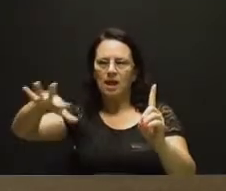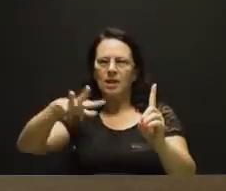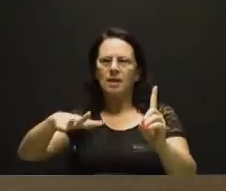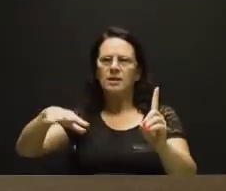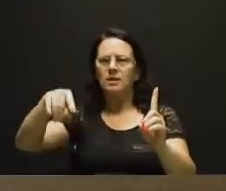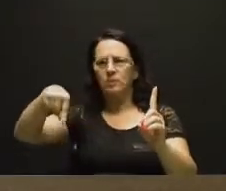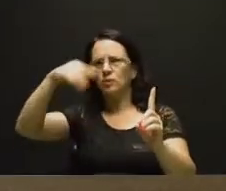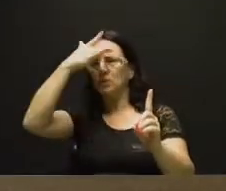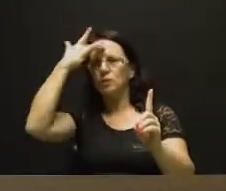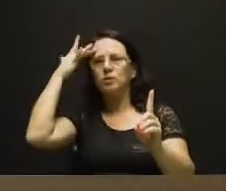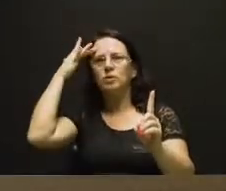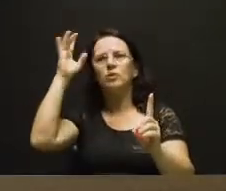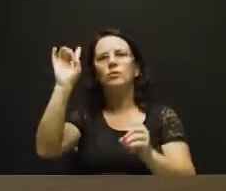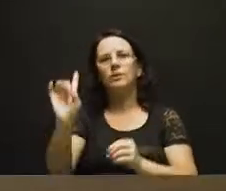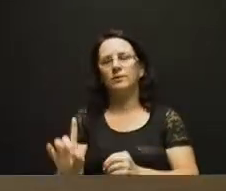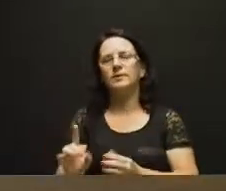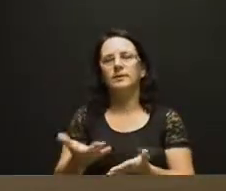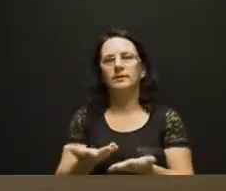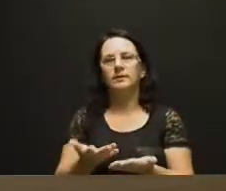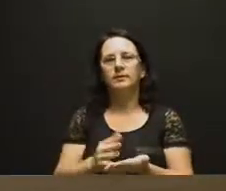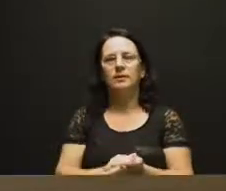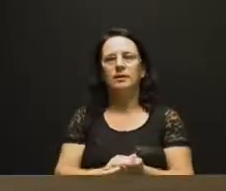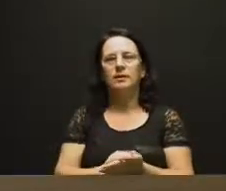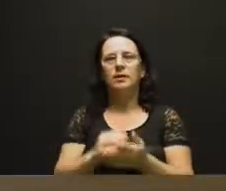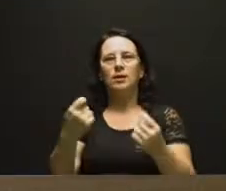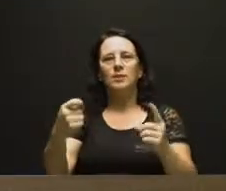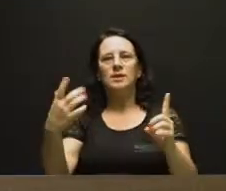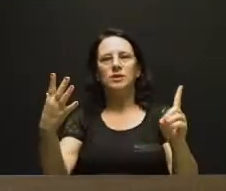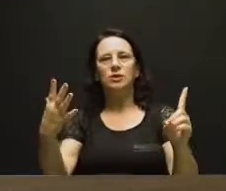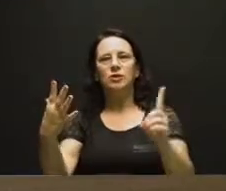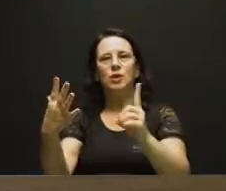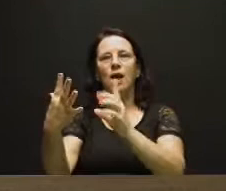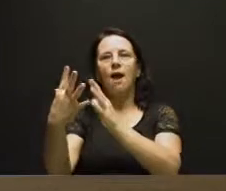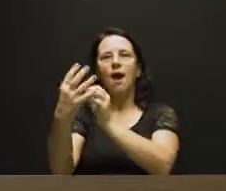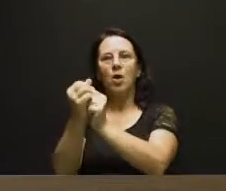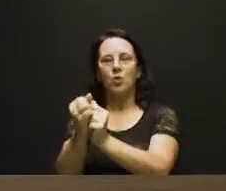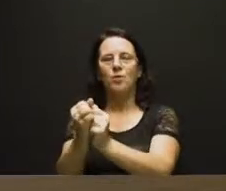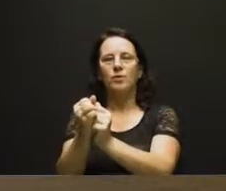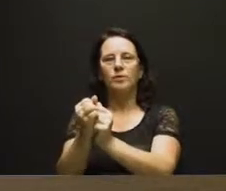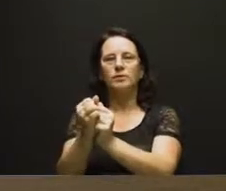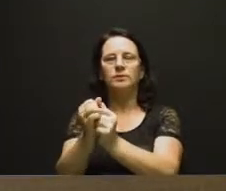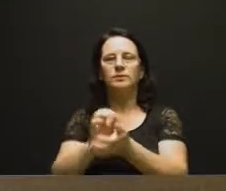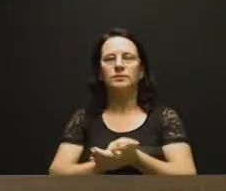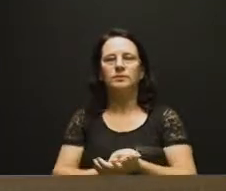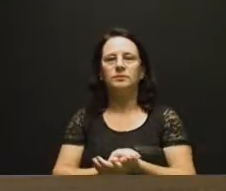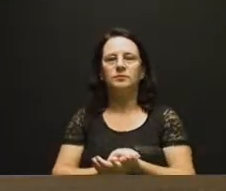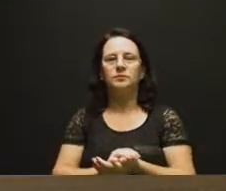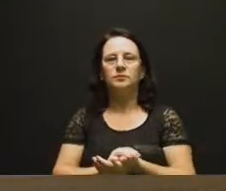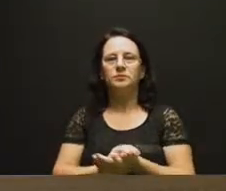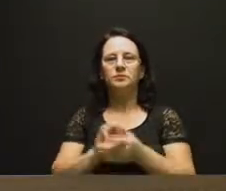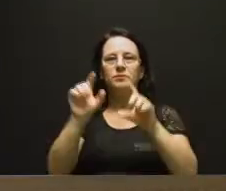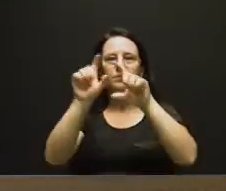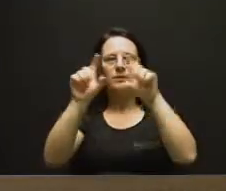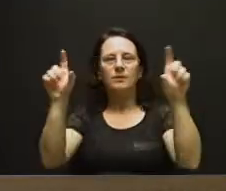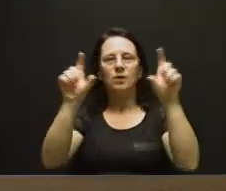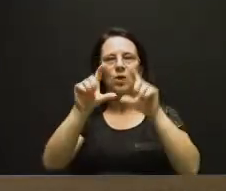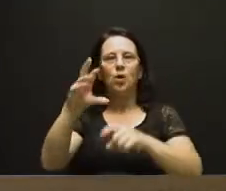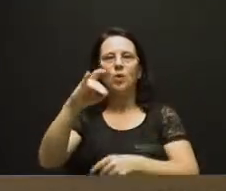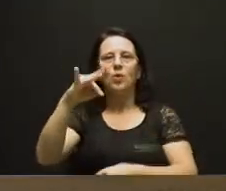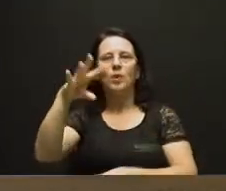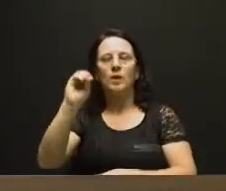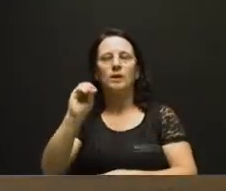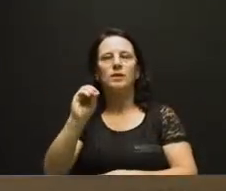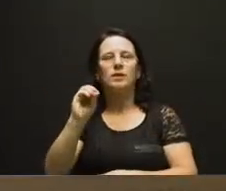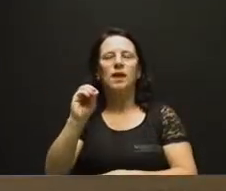e pela pela lbr pelo conceito de inclusão é através das barreiras